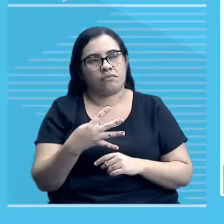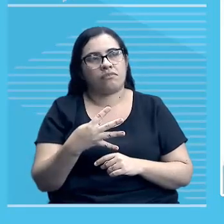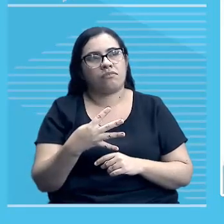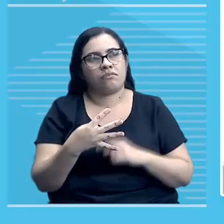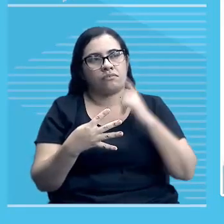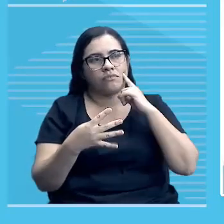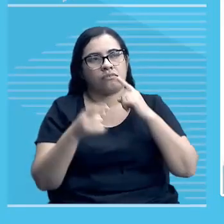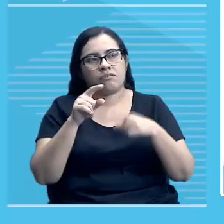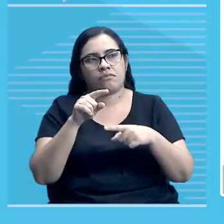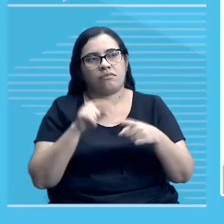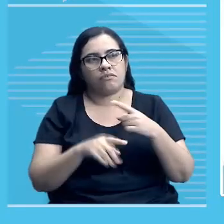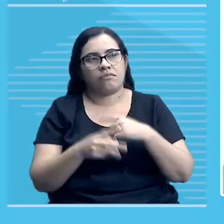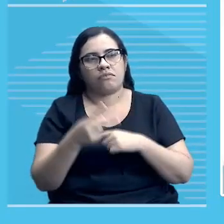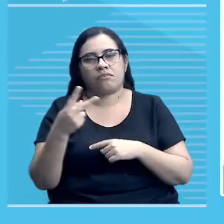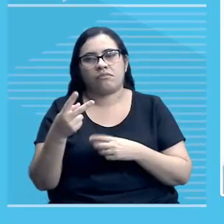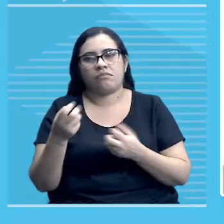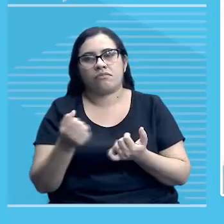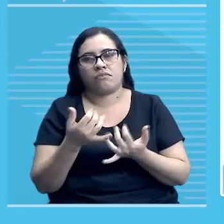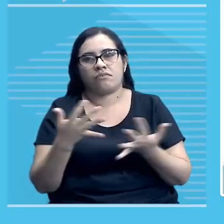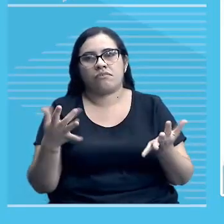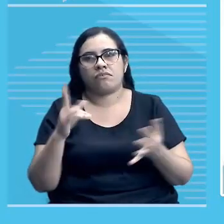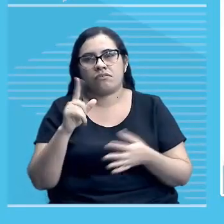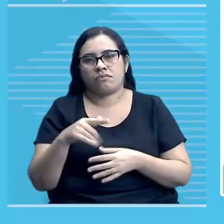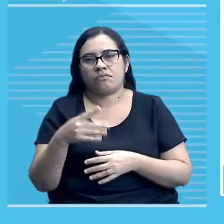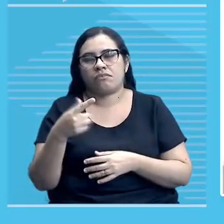dividido por 2, dá 7.